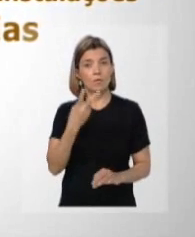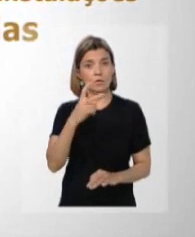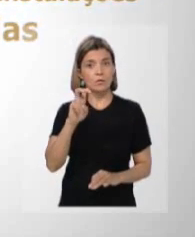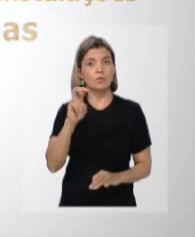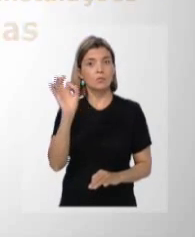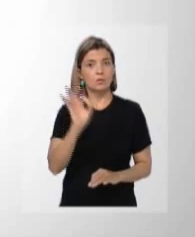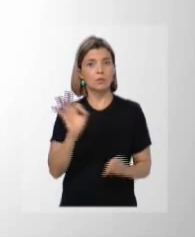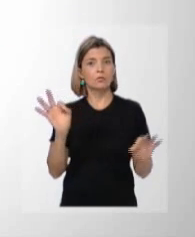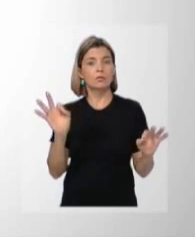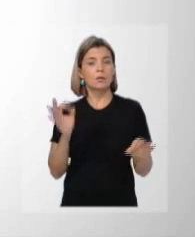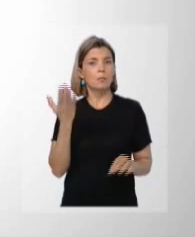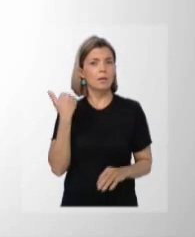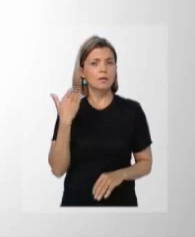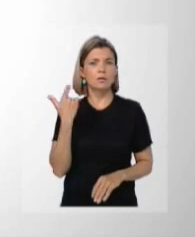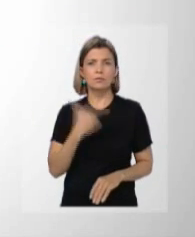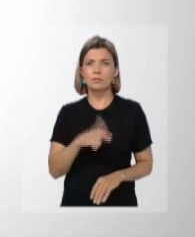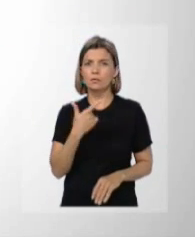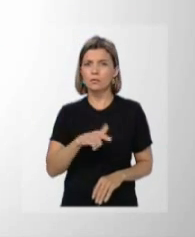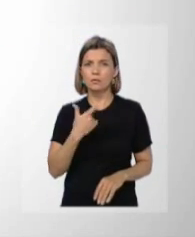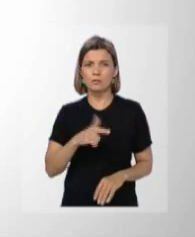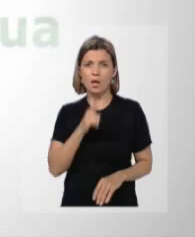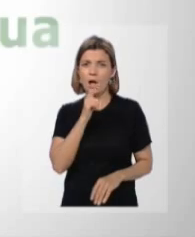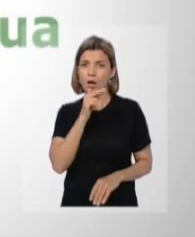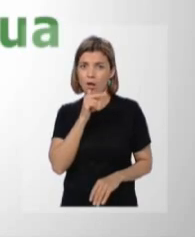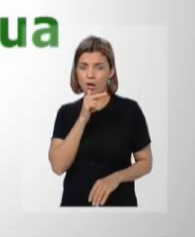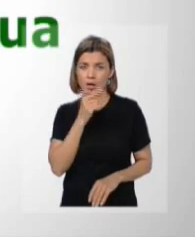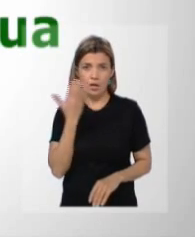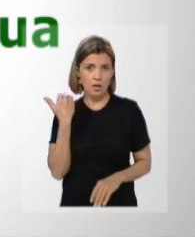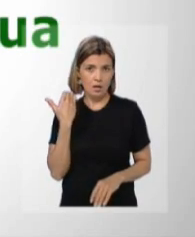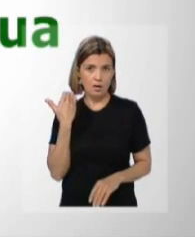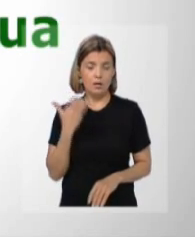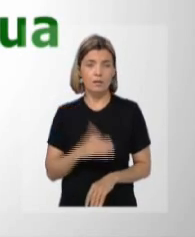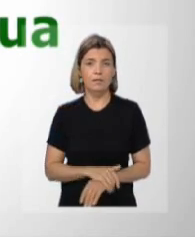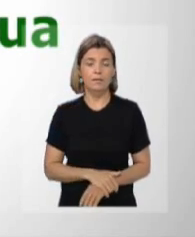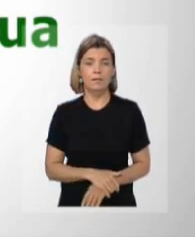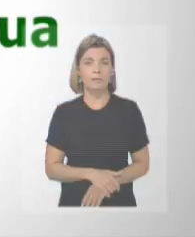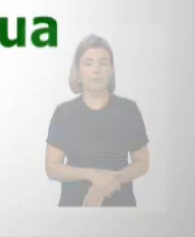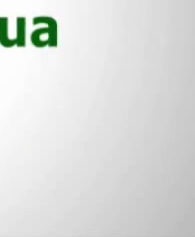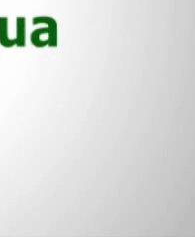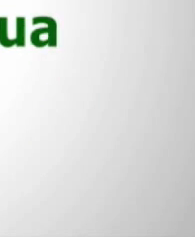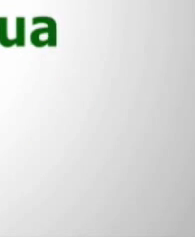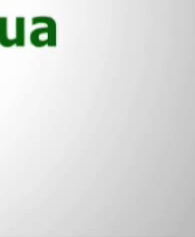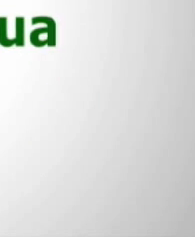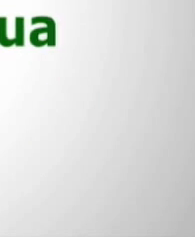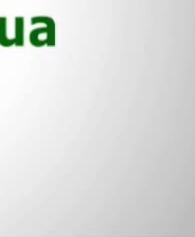sanitárias e 25% não possuíam abastecimento de água.